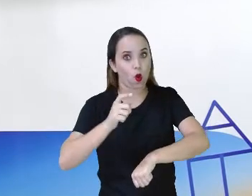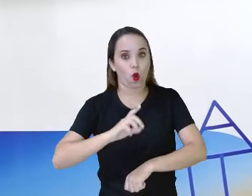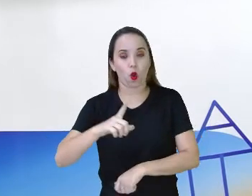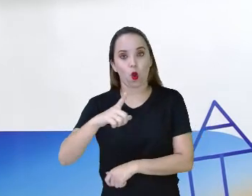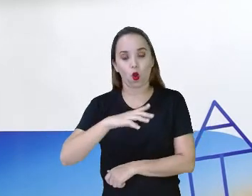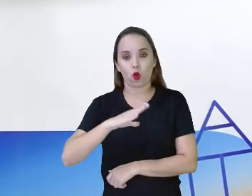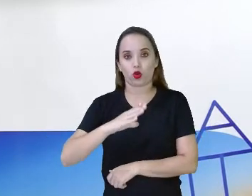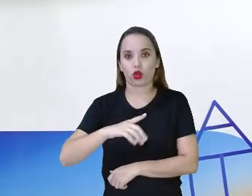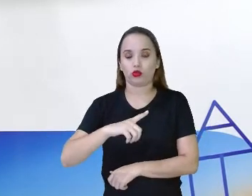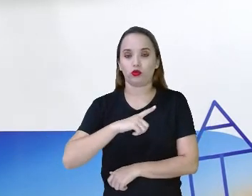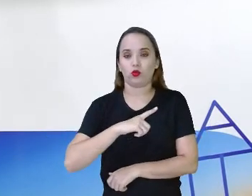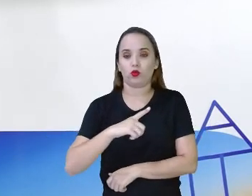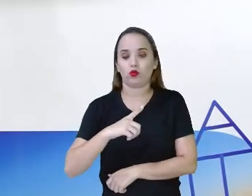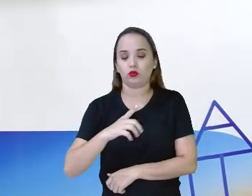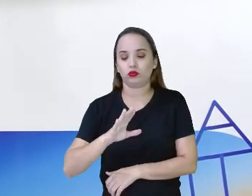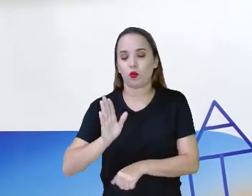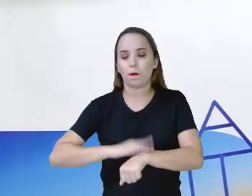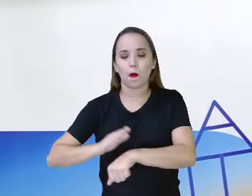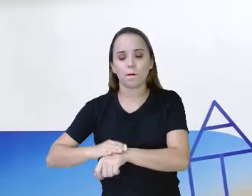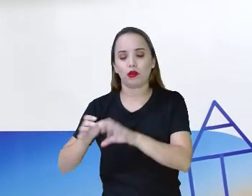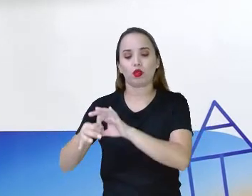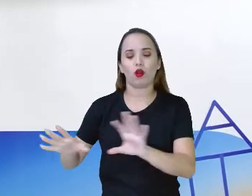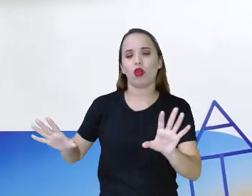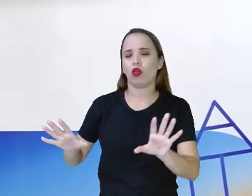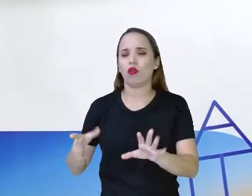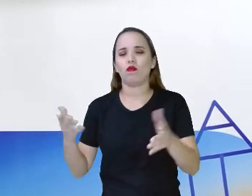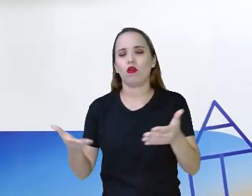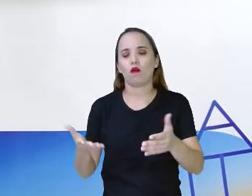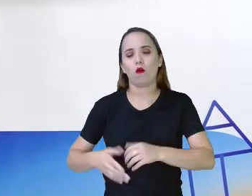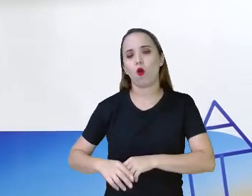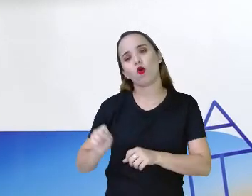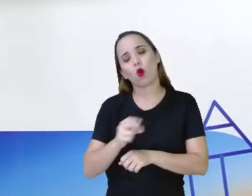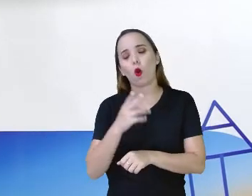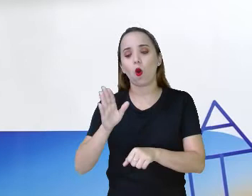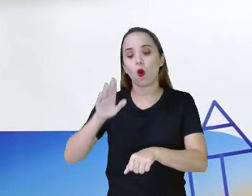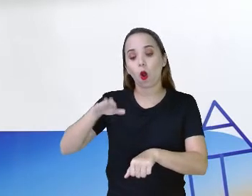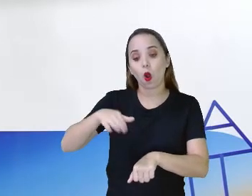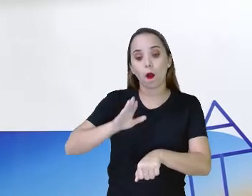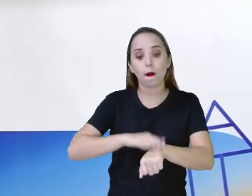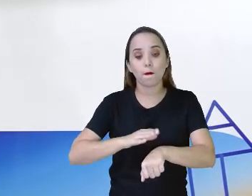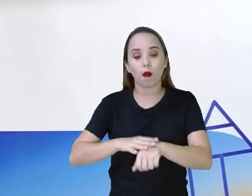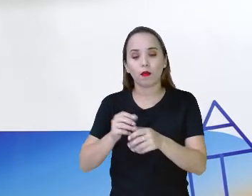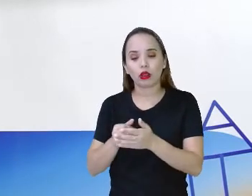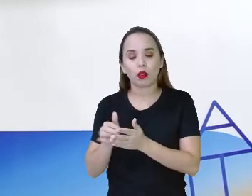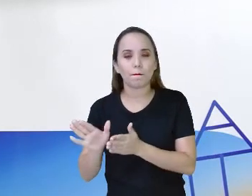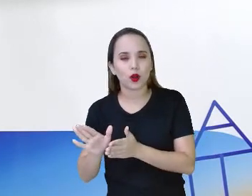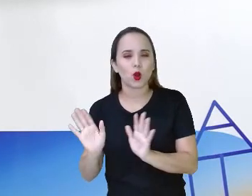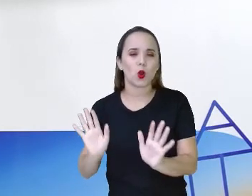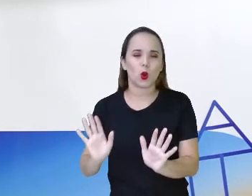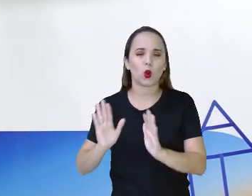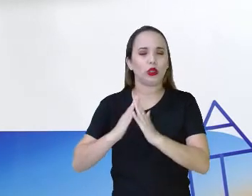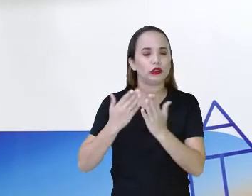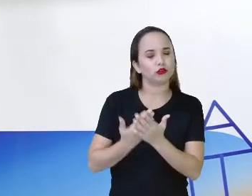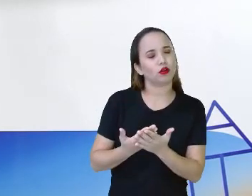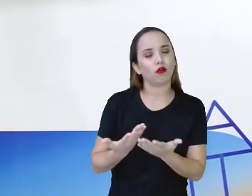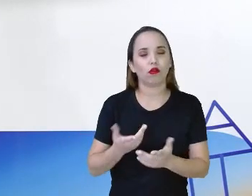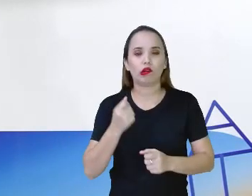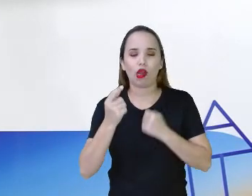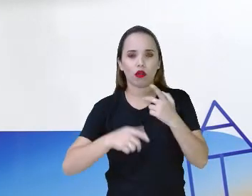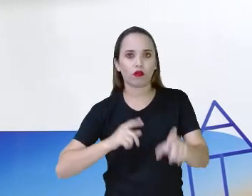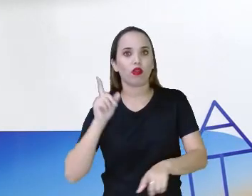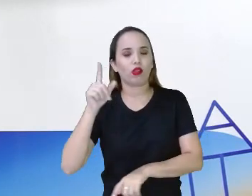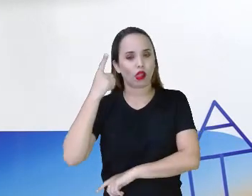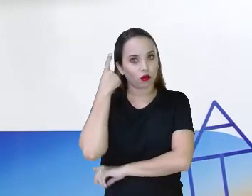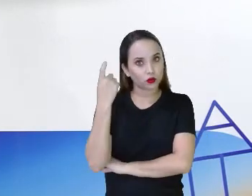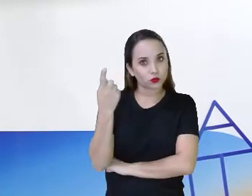ou para a hora da largada. Uma sirene, se essa sirene é de uma ambulância, e o que é que ela quer dizer? Quando